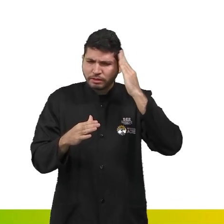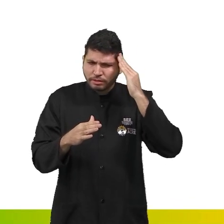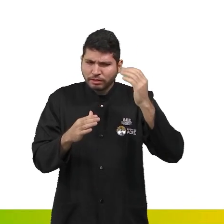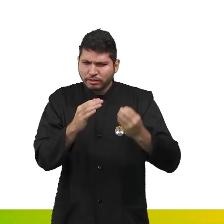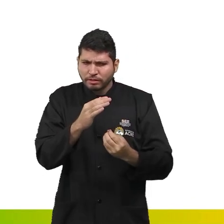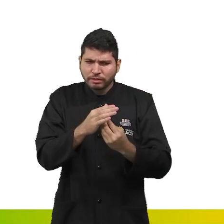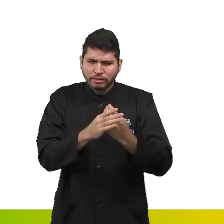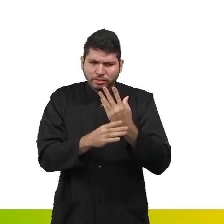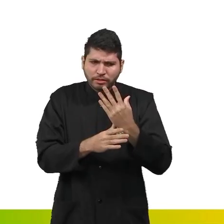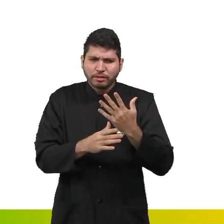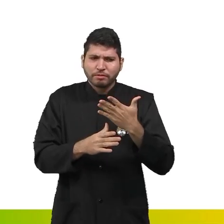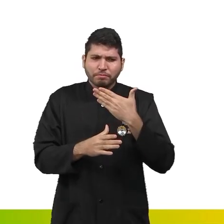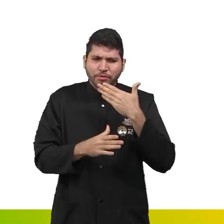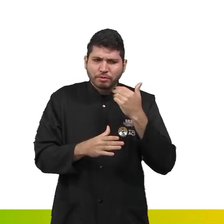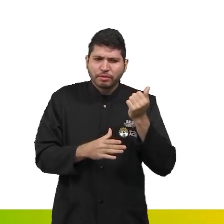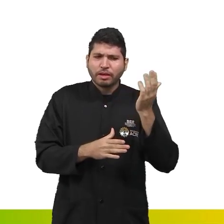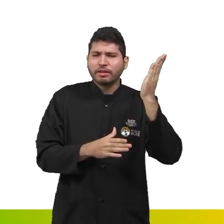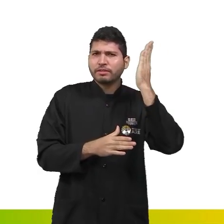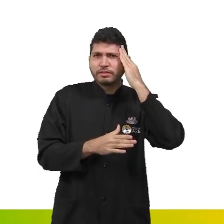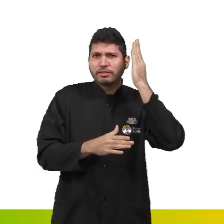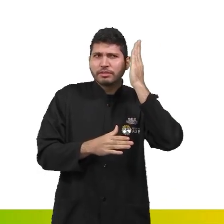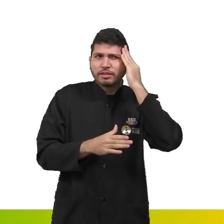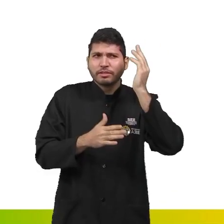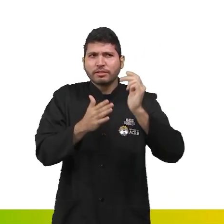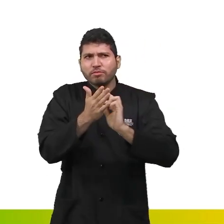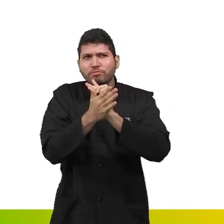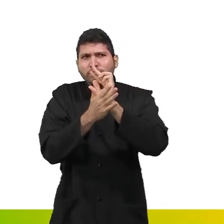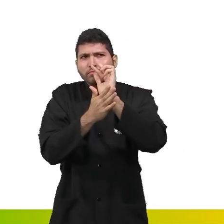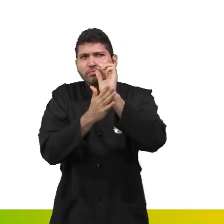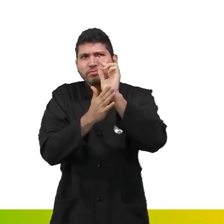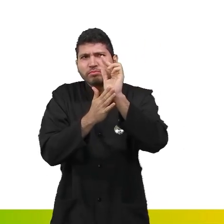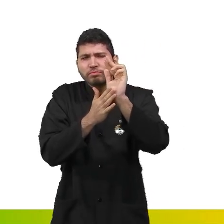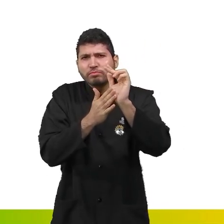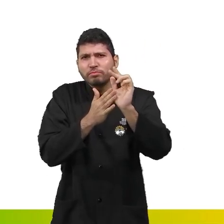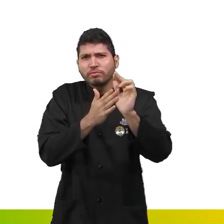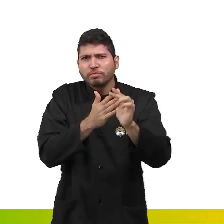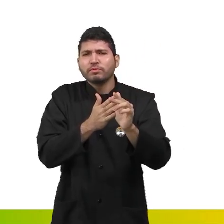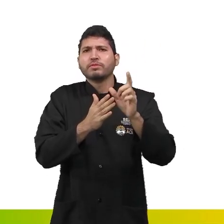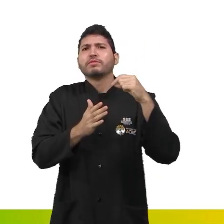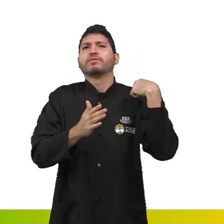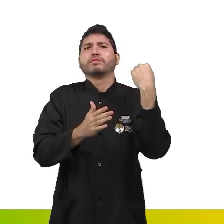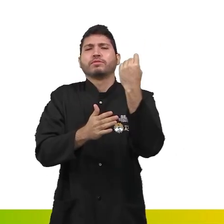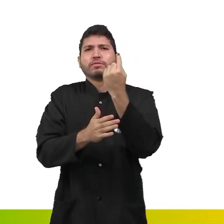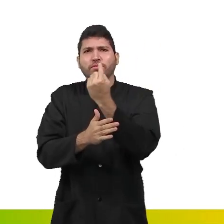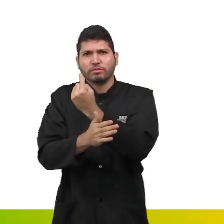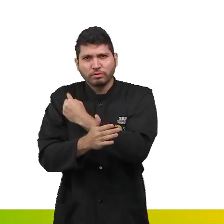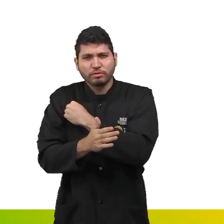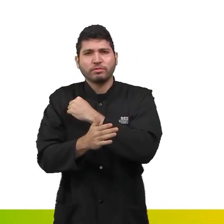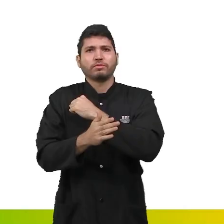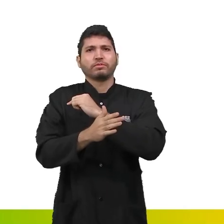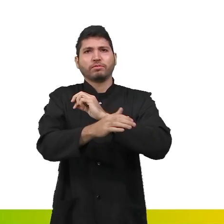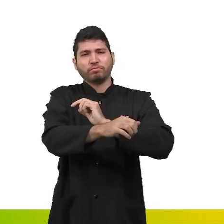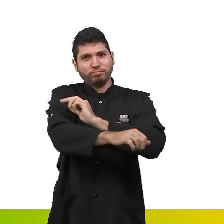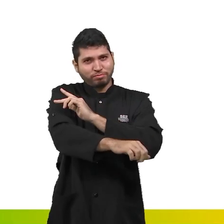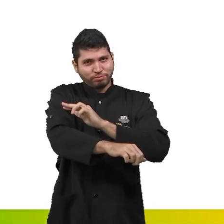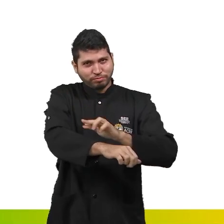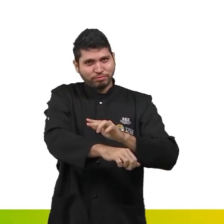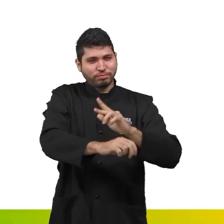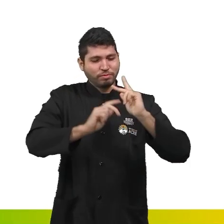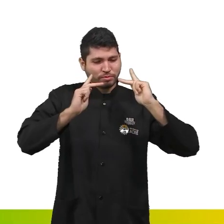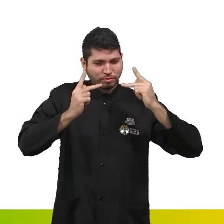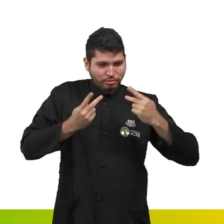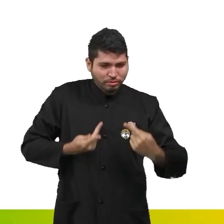ajuda a compreender a diversidade e a riqueza da nossa espécie, a